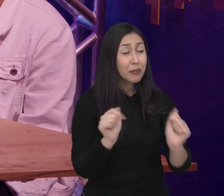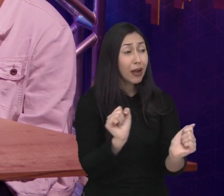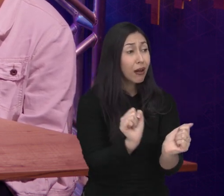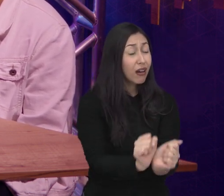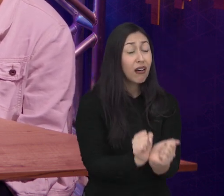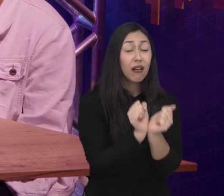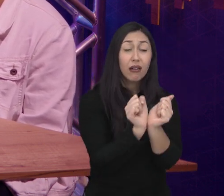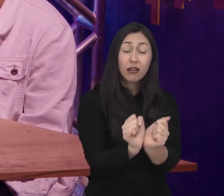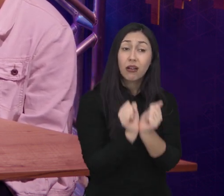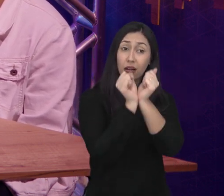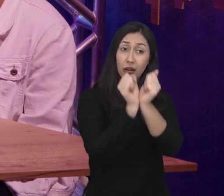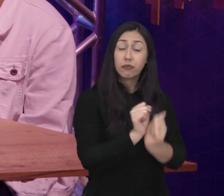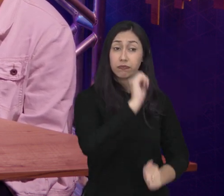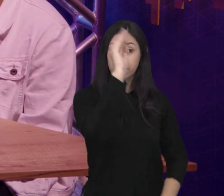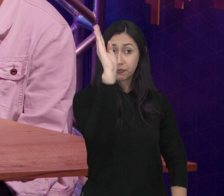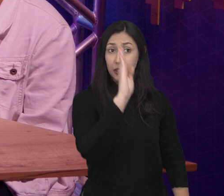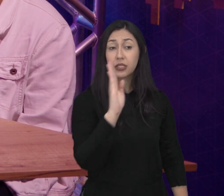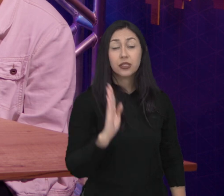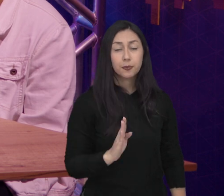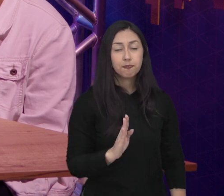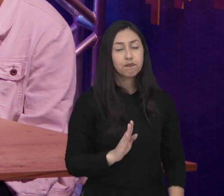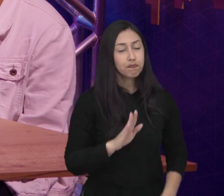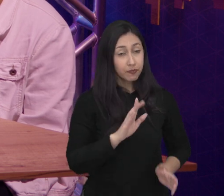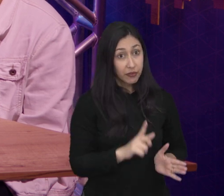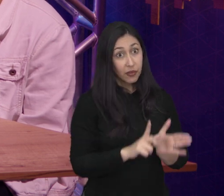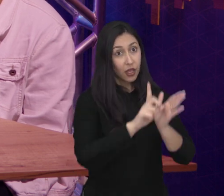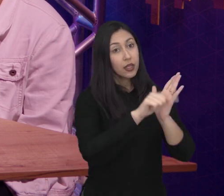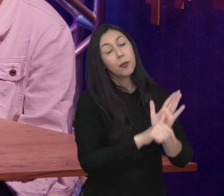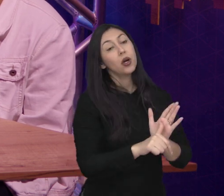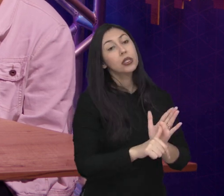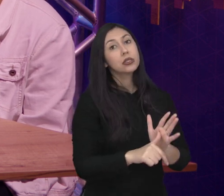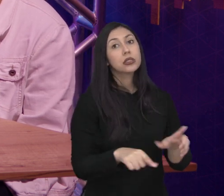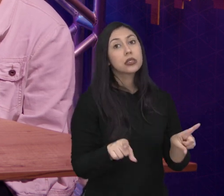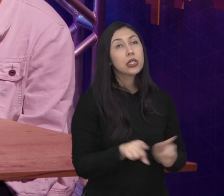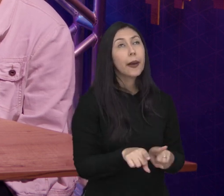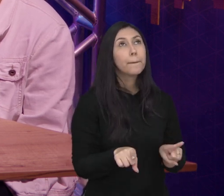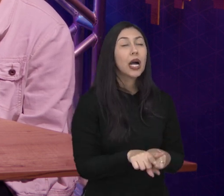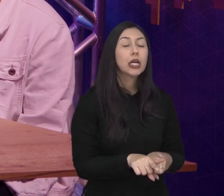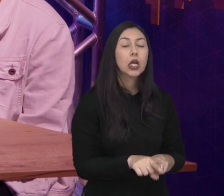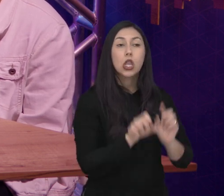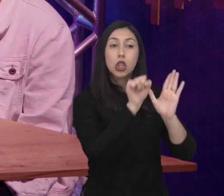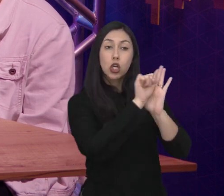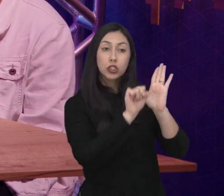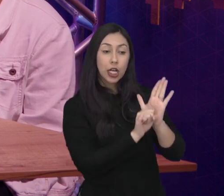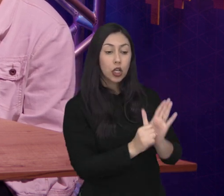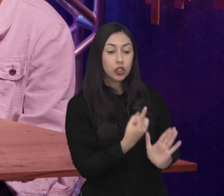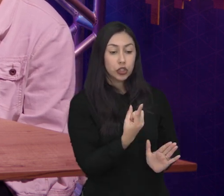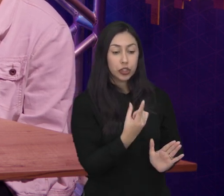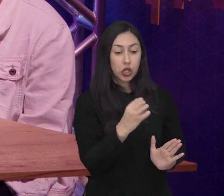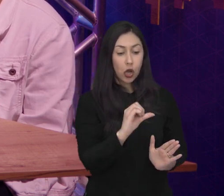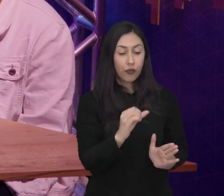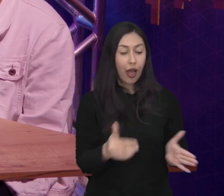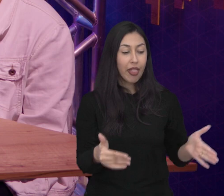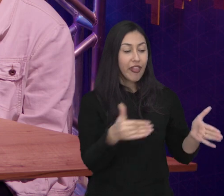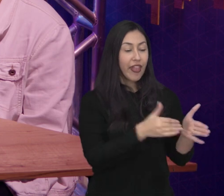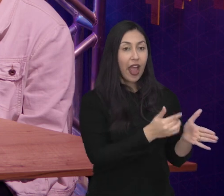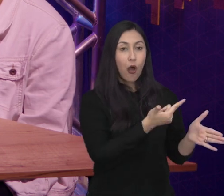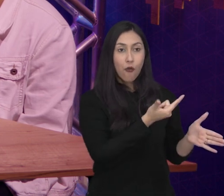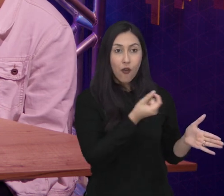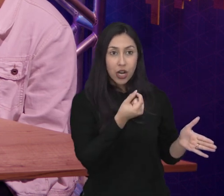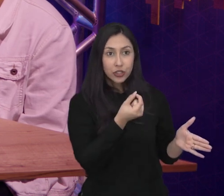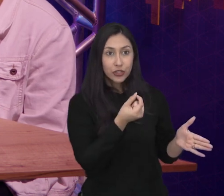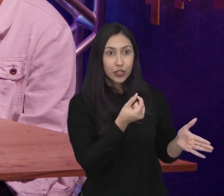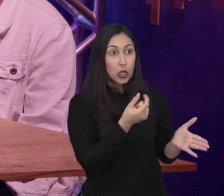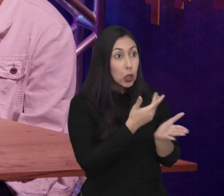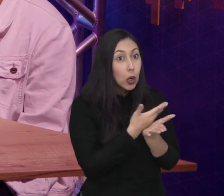trabalho escravo aqui no Brasil. E daí, depois disso, a gente vai ter, então, entre o século XIX e o século XX,